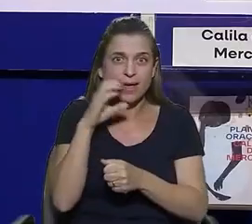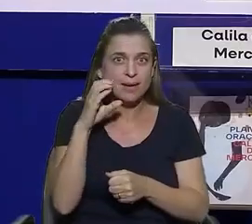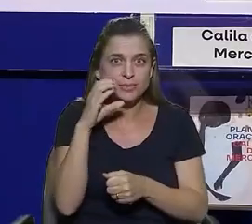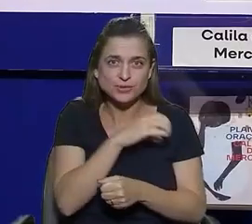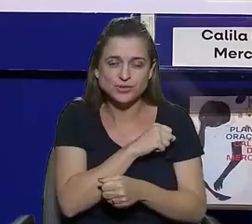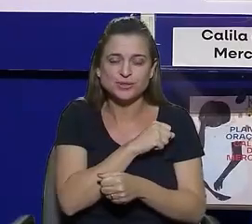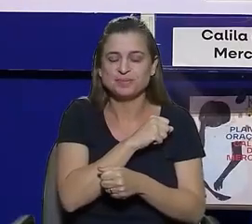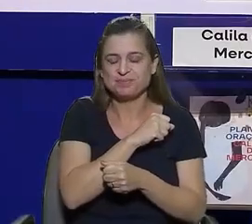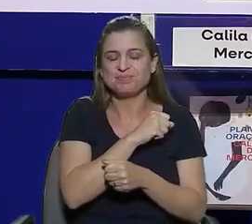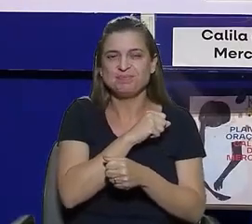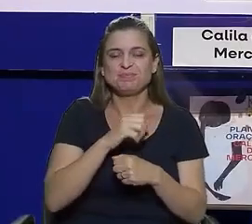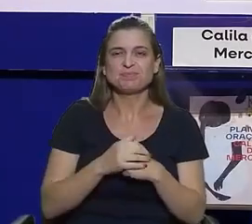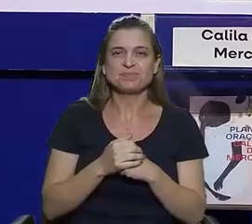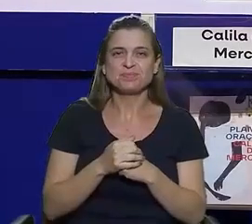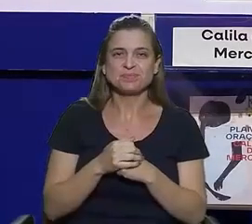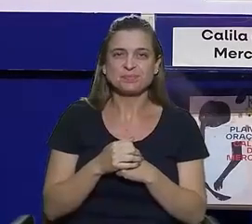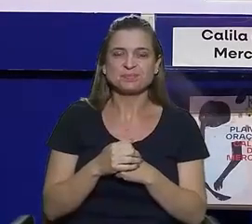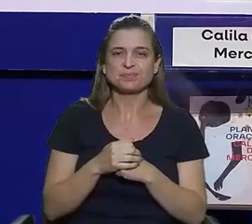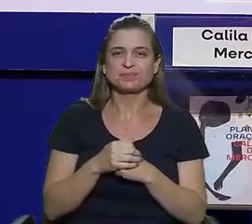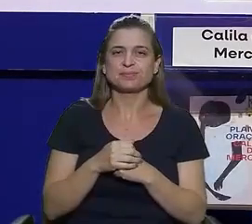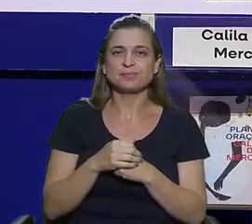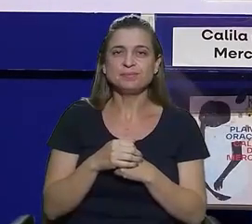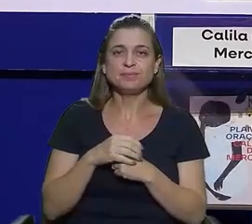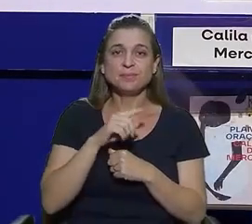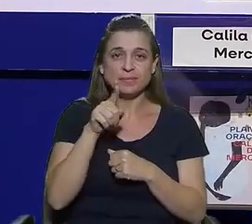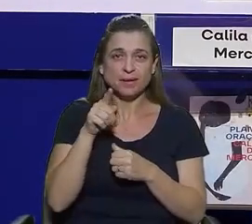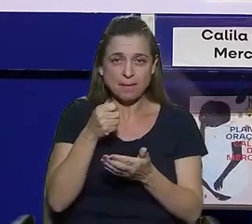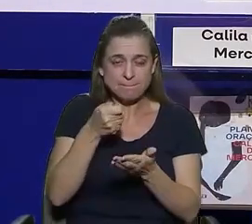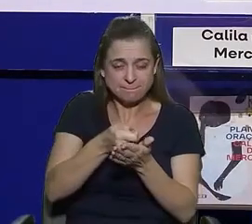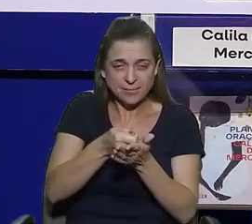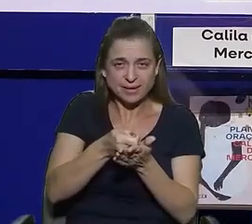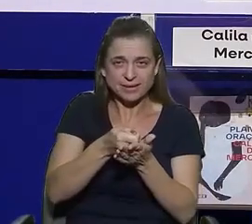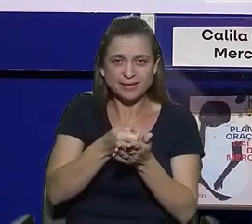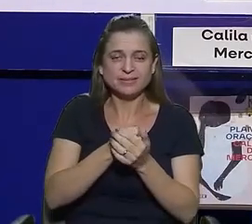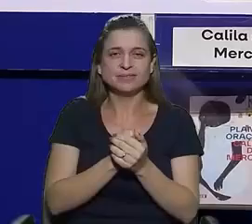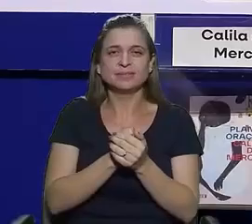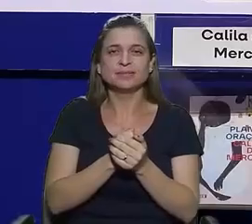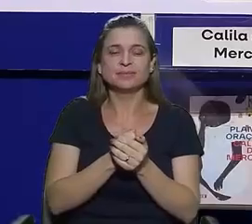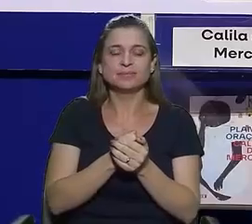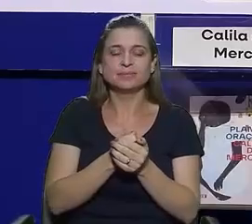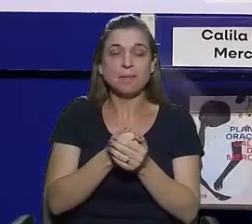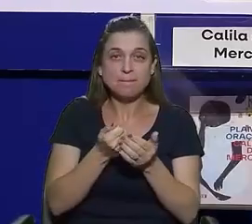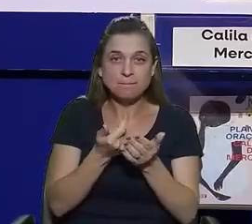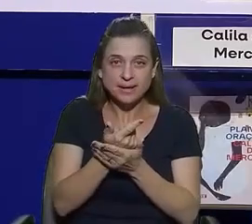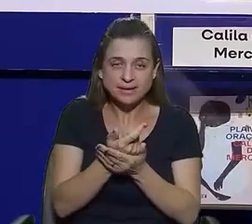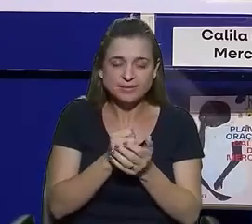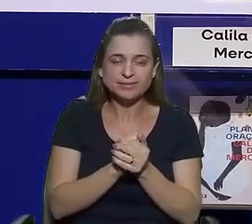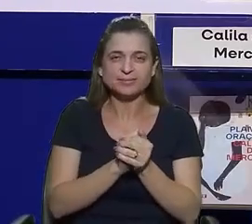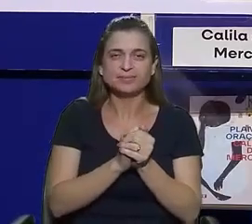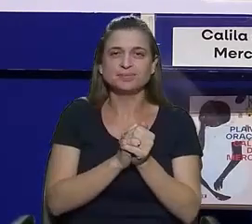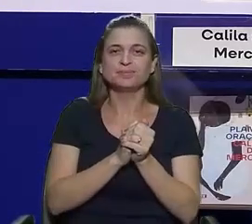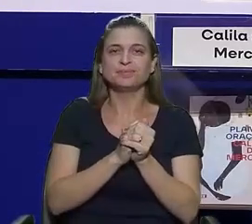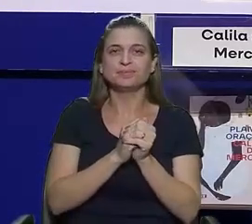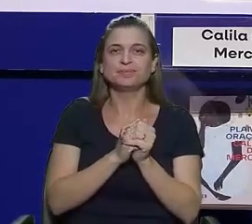Né? Não era muito isso. Você pagava, você recebia, você pagava lá. Aí, meu filho, está vivo, meu filho? Estou, então,